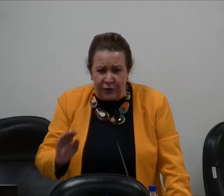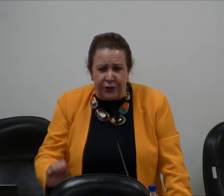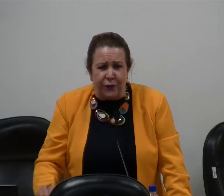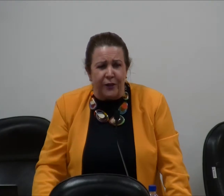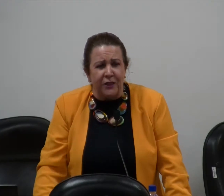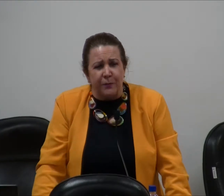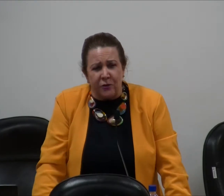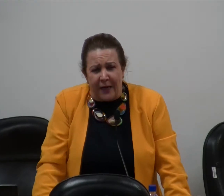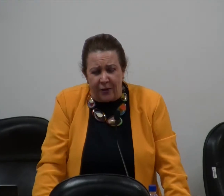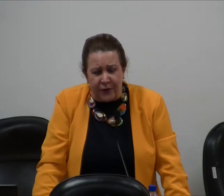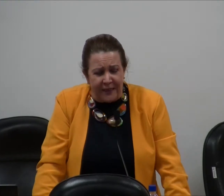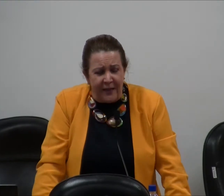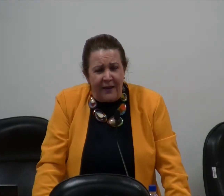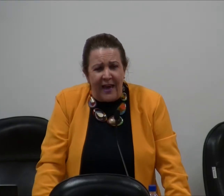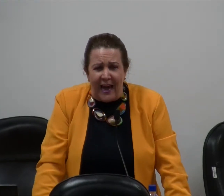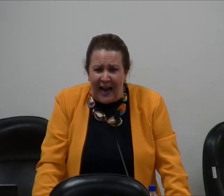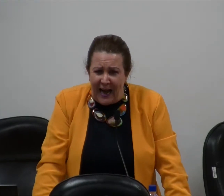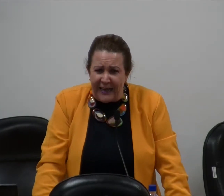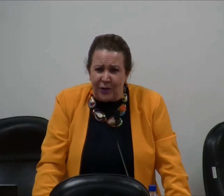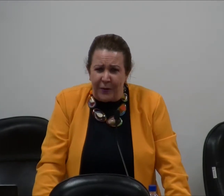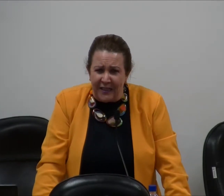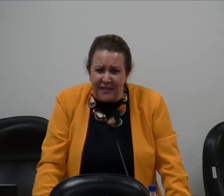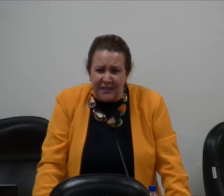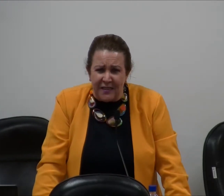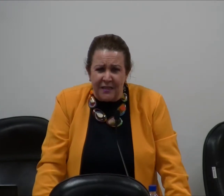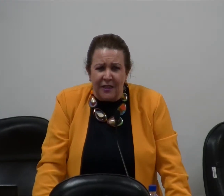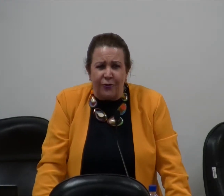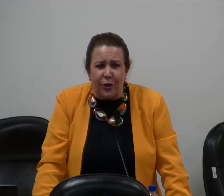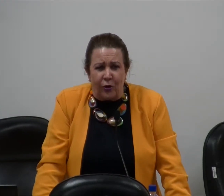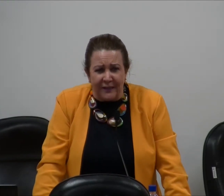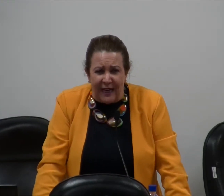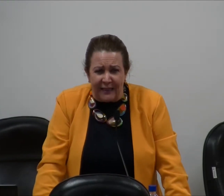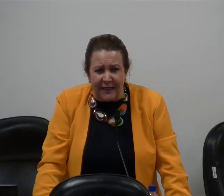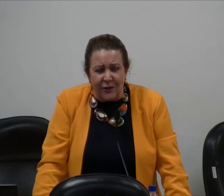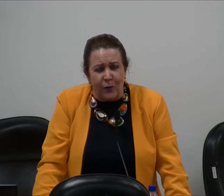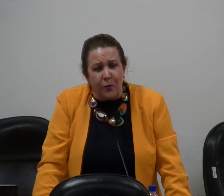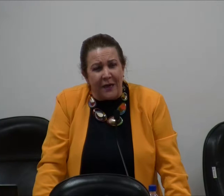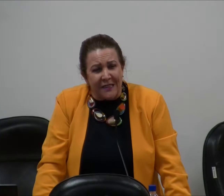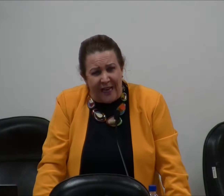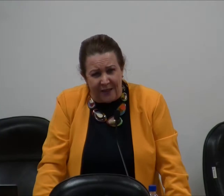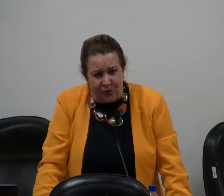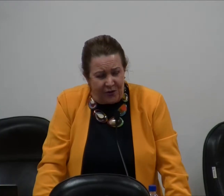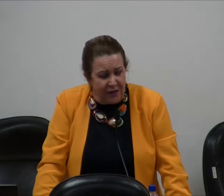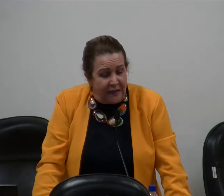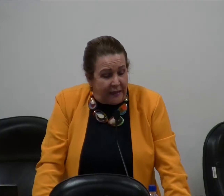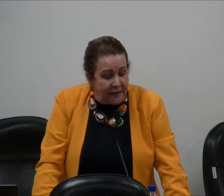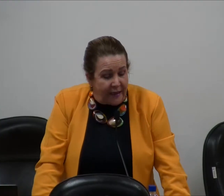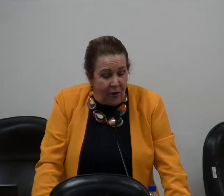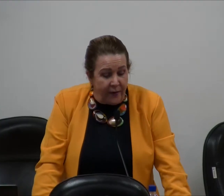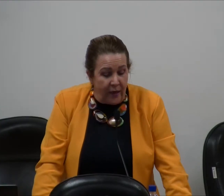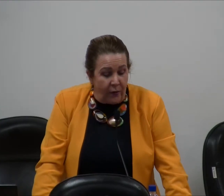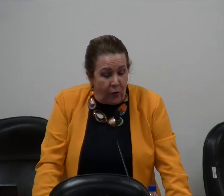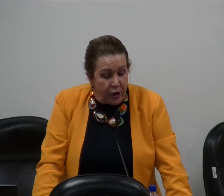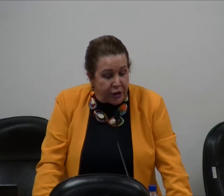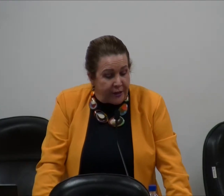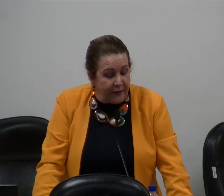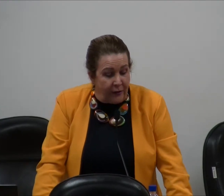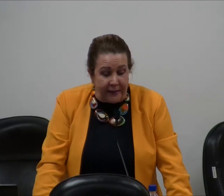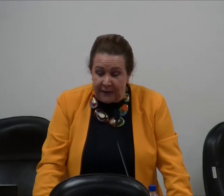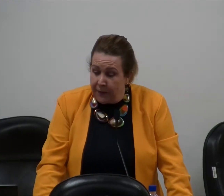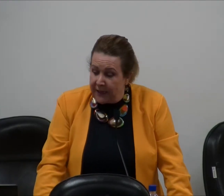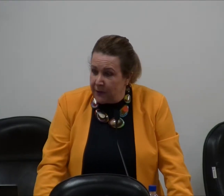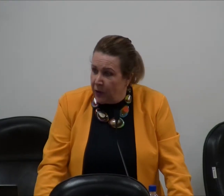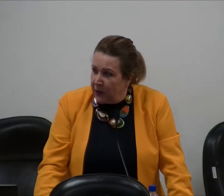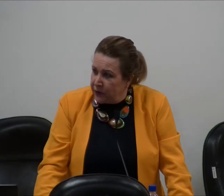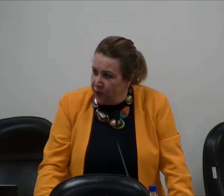lembrar onde que foi isso, mas uma árvore que é rara no país, e foi cortada no ano passado. Então, hoje,